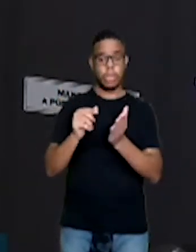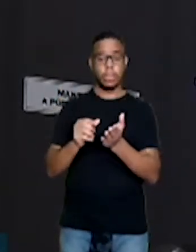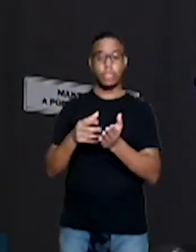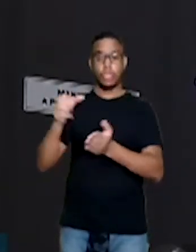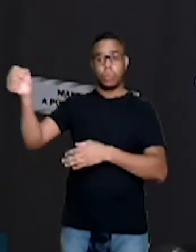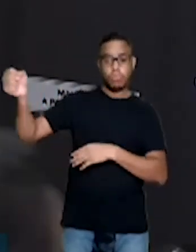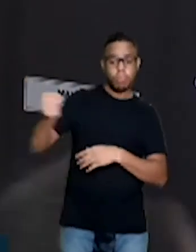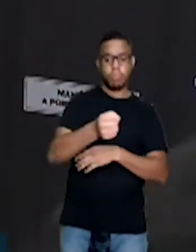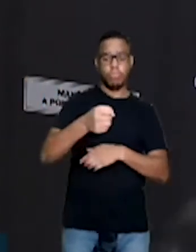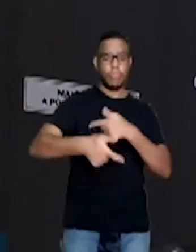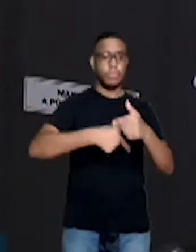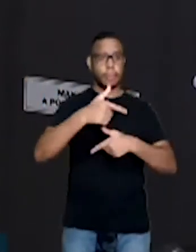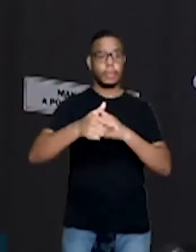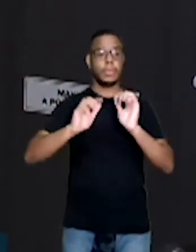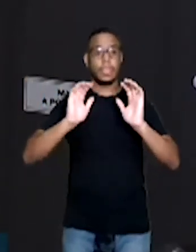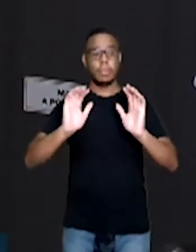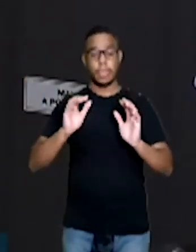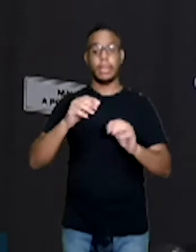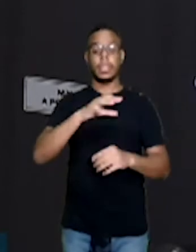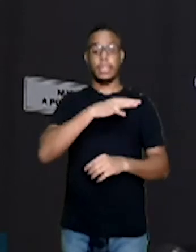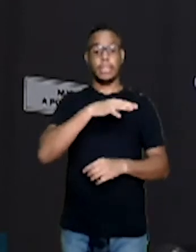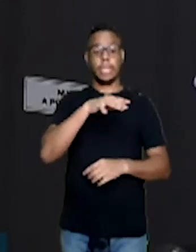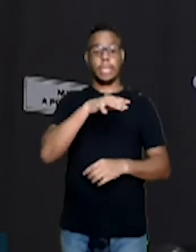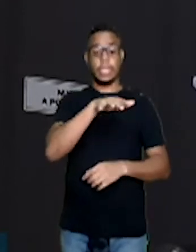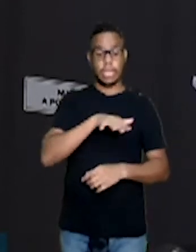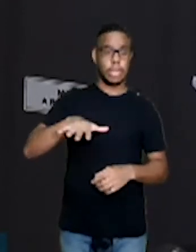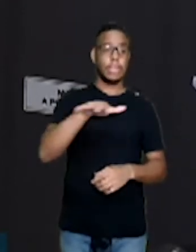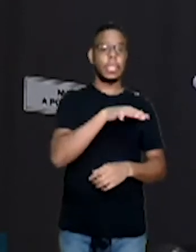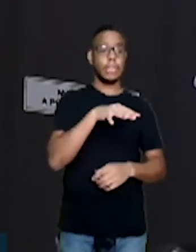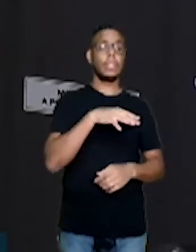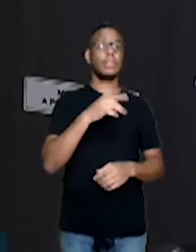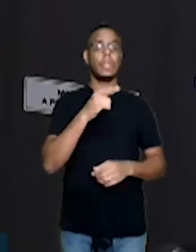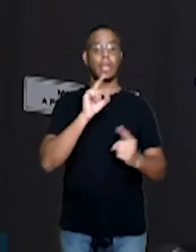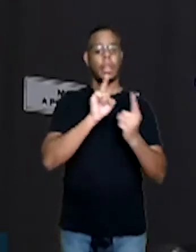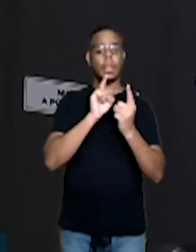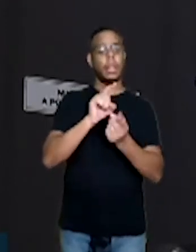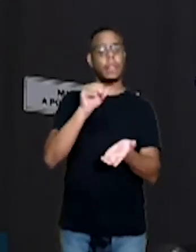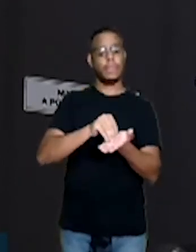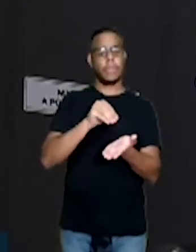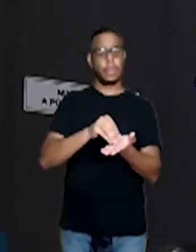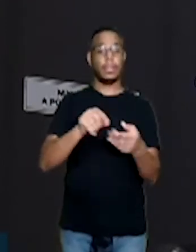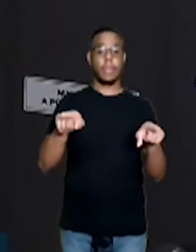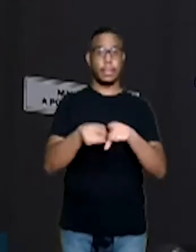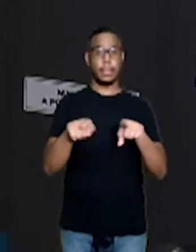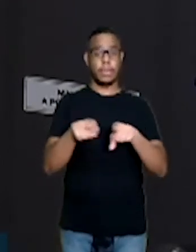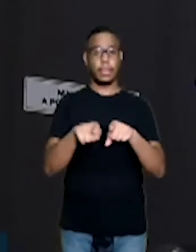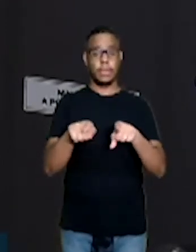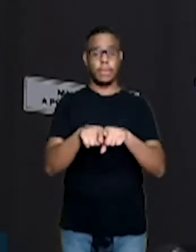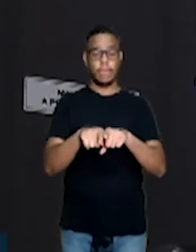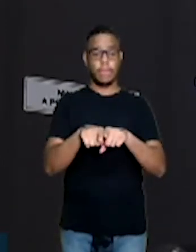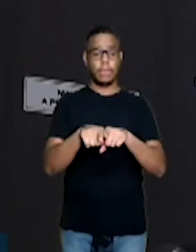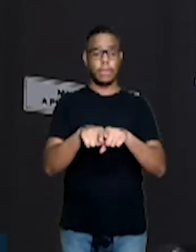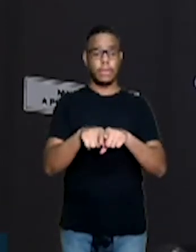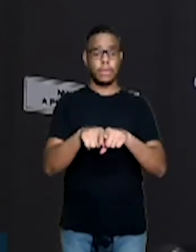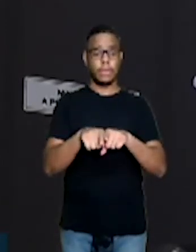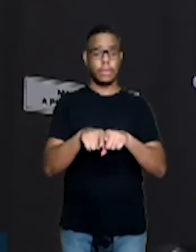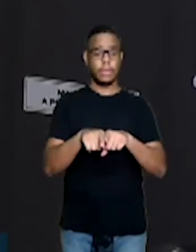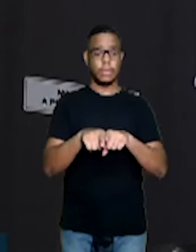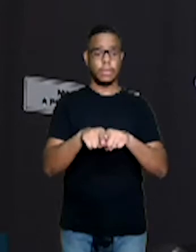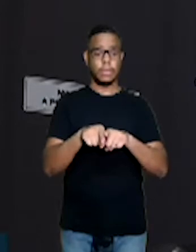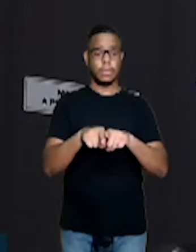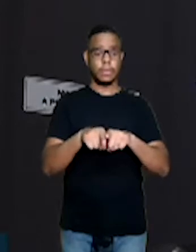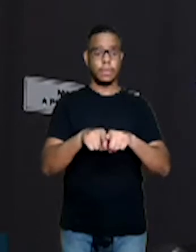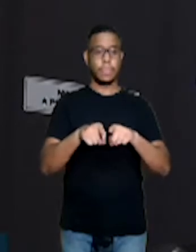mas deixa a cidade, de um modo geral, sem ser atendido, em especial aquelas que coisas